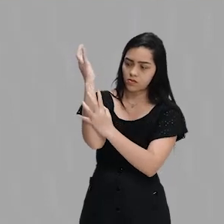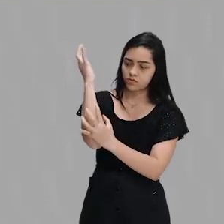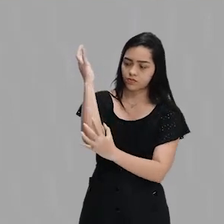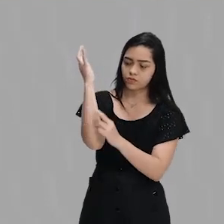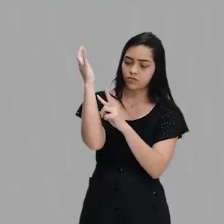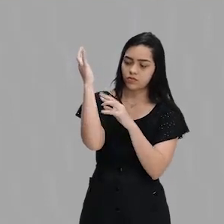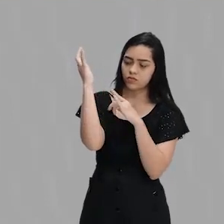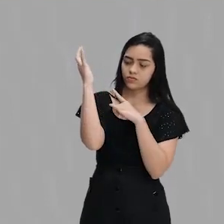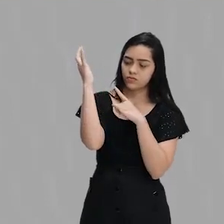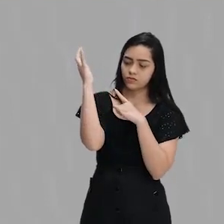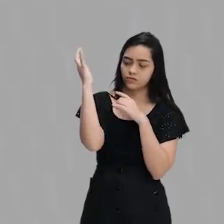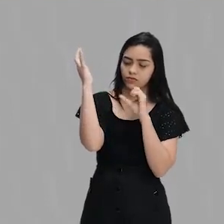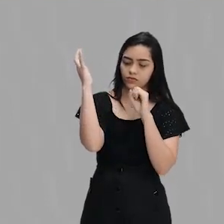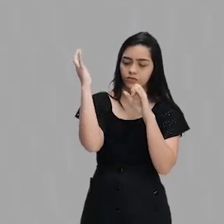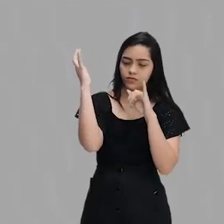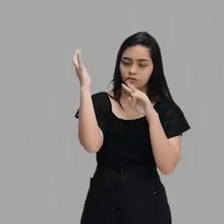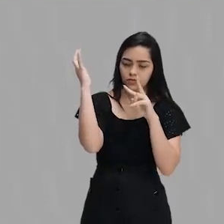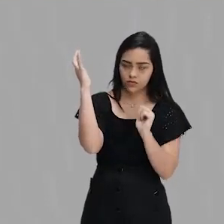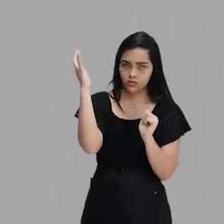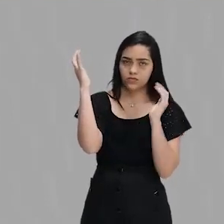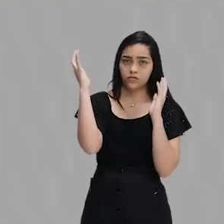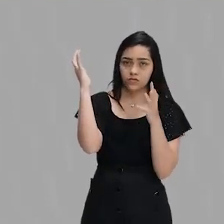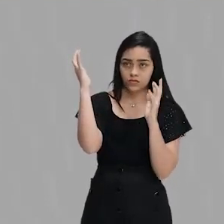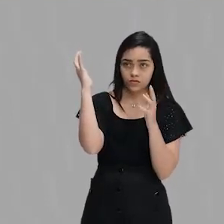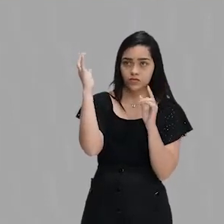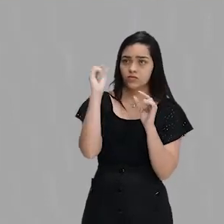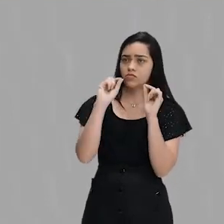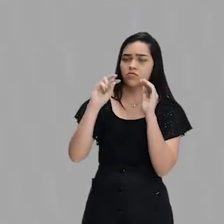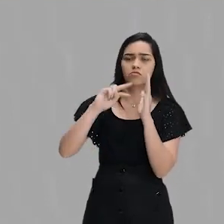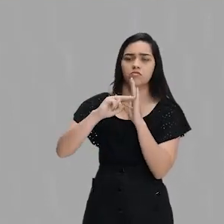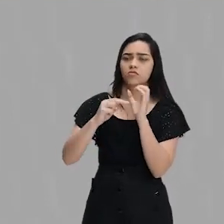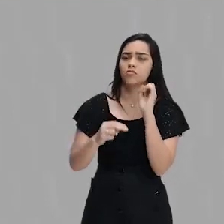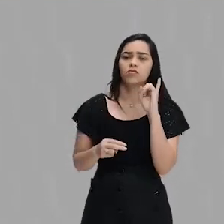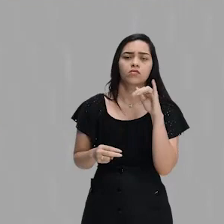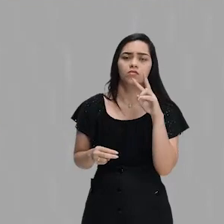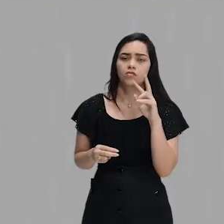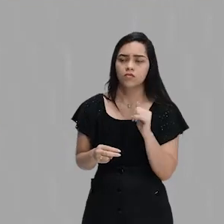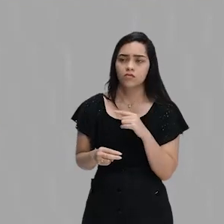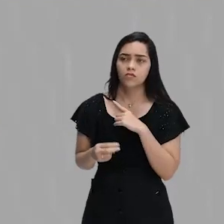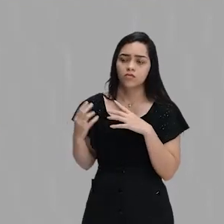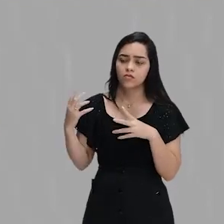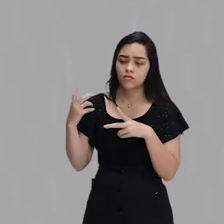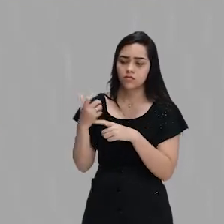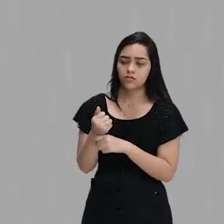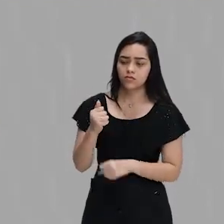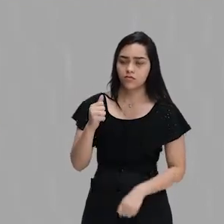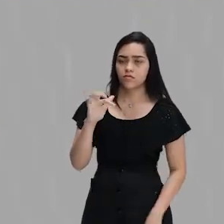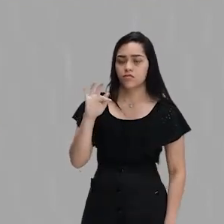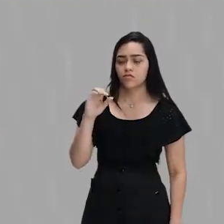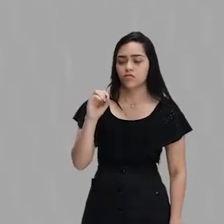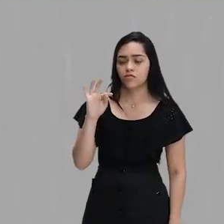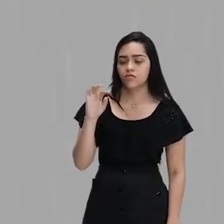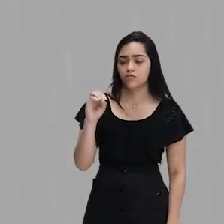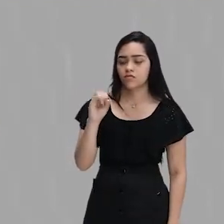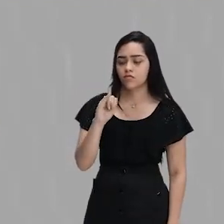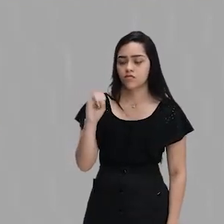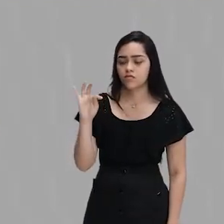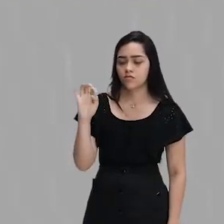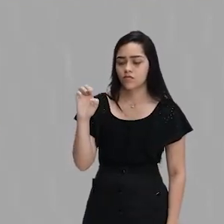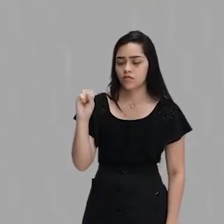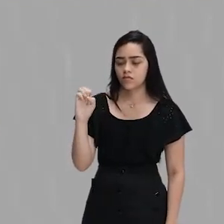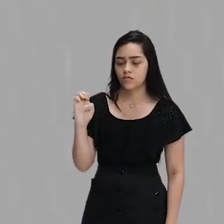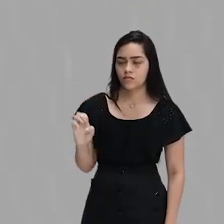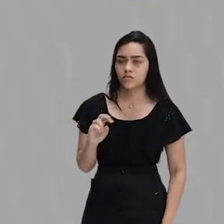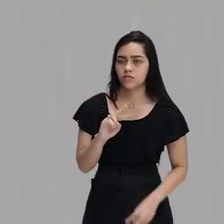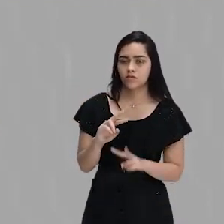elas produzem a seiva elaborada. O que é a seiva elaborada? É o resultado da fotossíntese. Então, no caso dessa